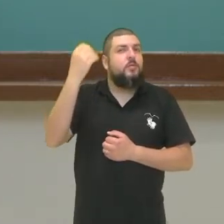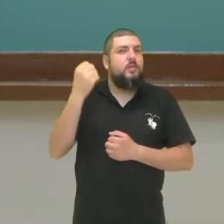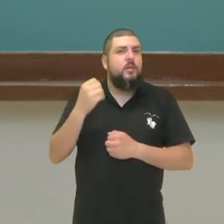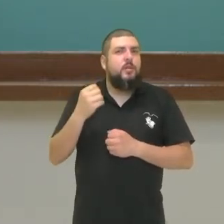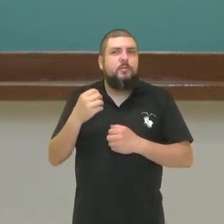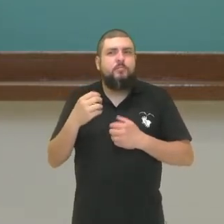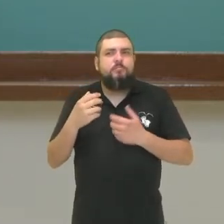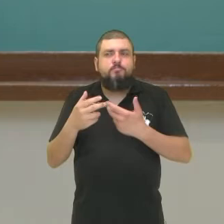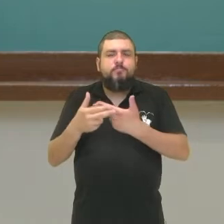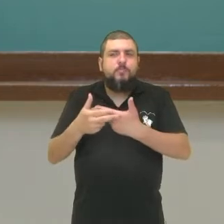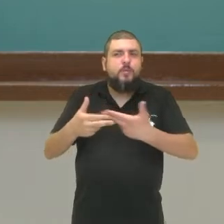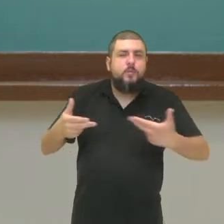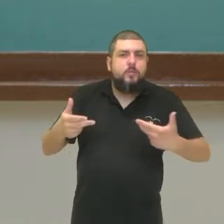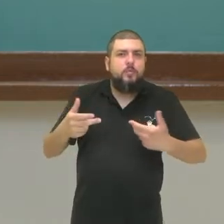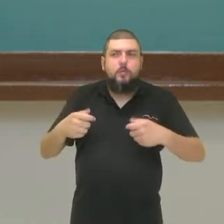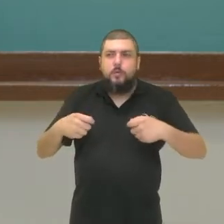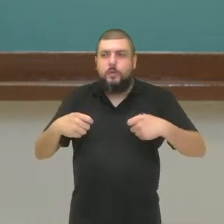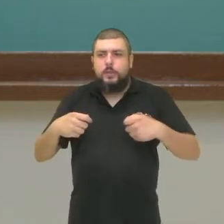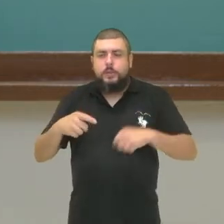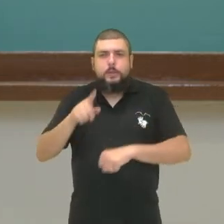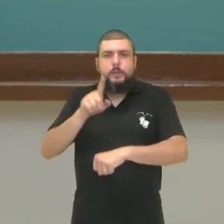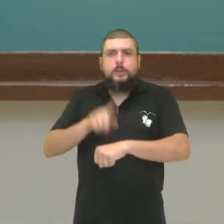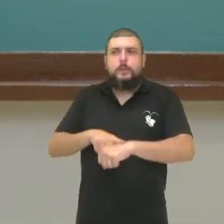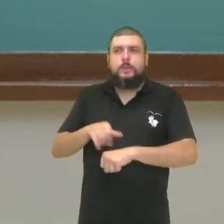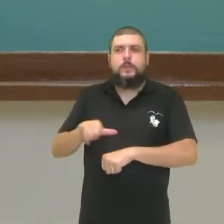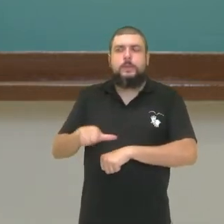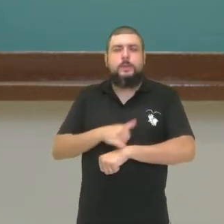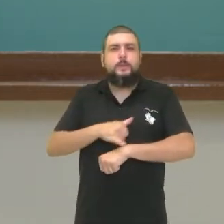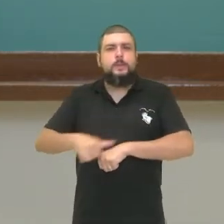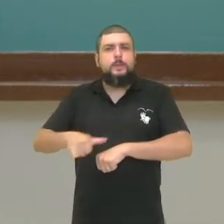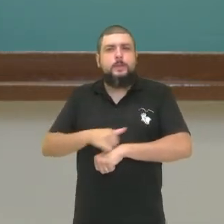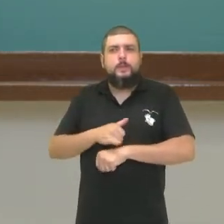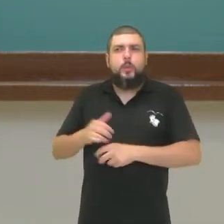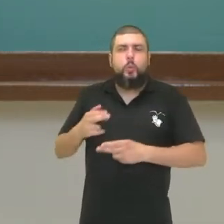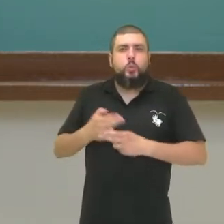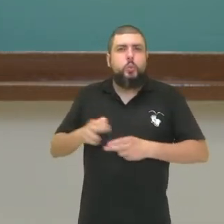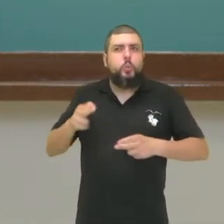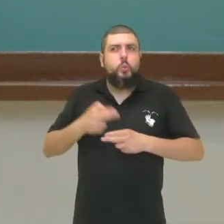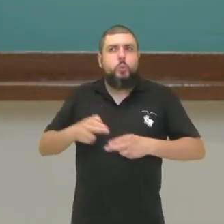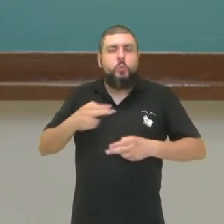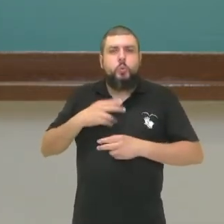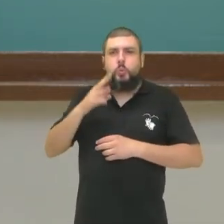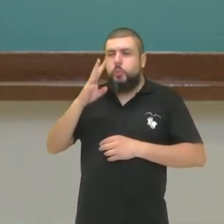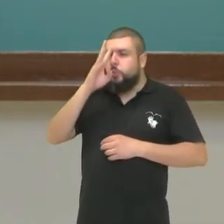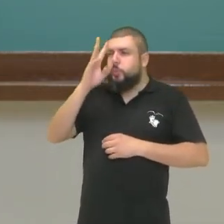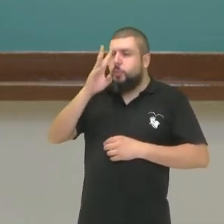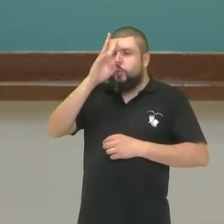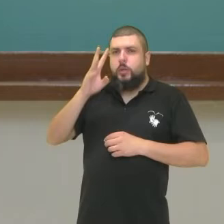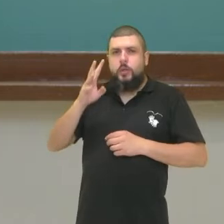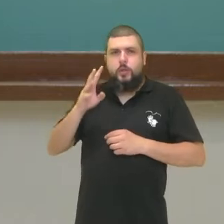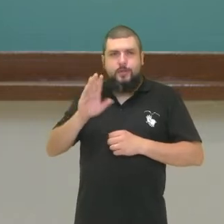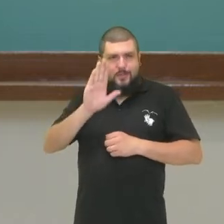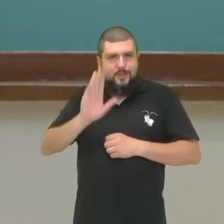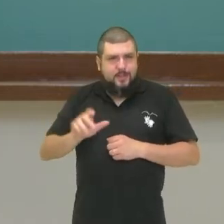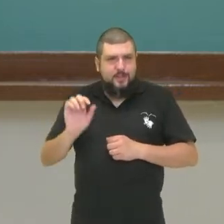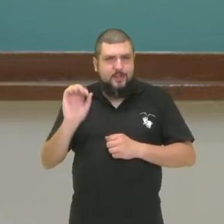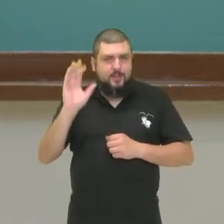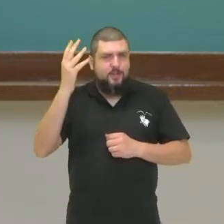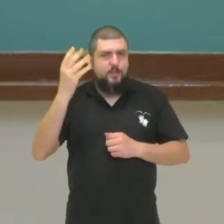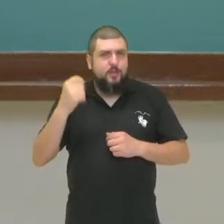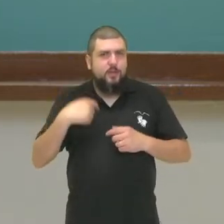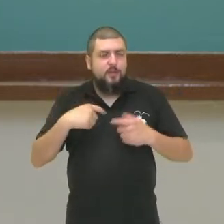momento em sua vida? Já foi colocado em alguma atividade que te desestabilizou, uma atividade ali que você